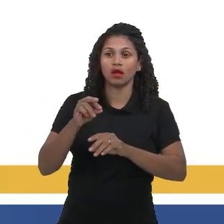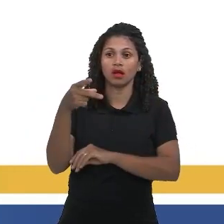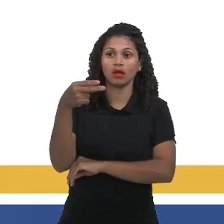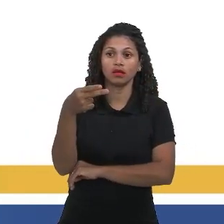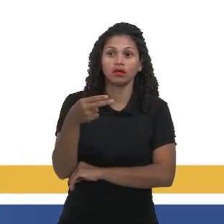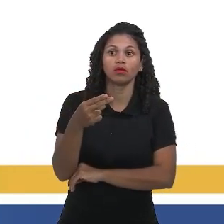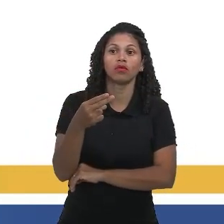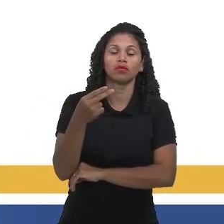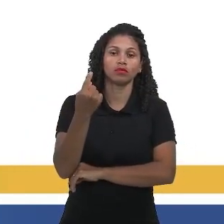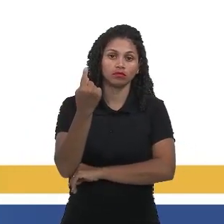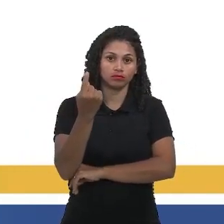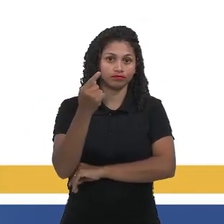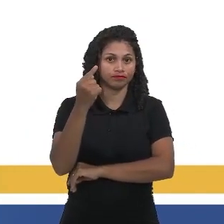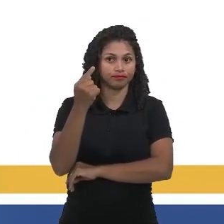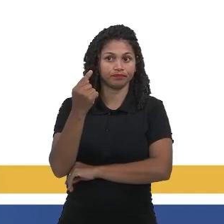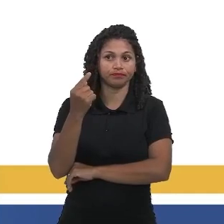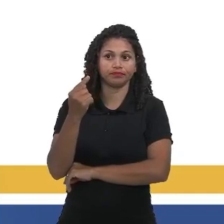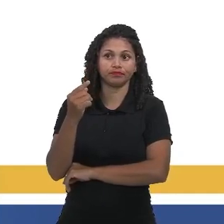trabalhar